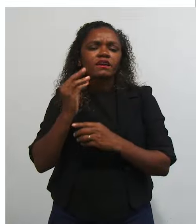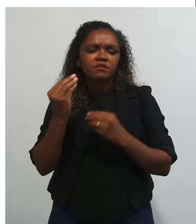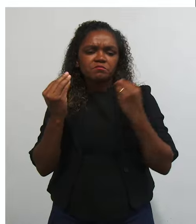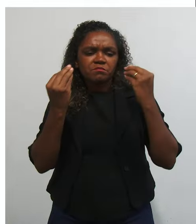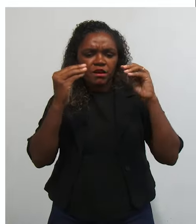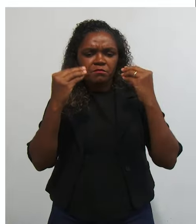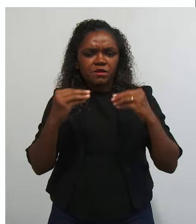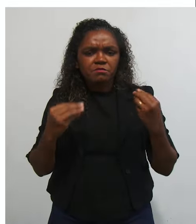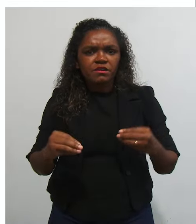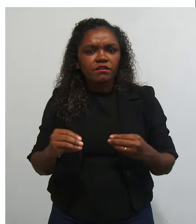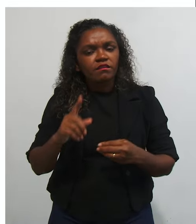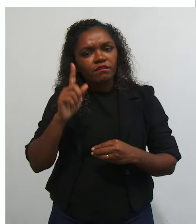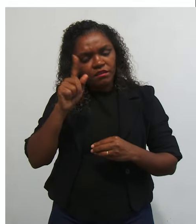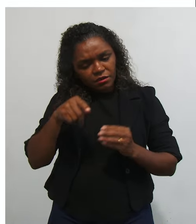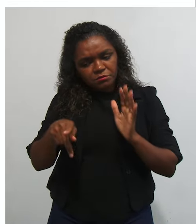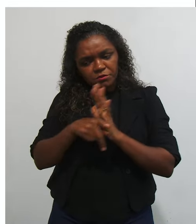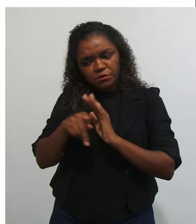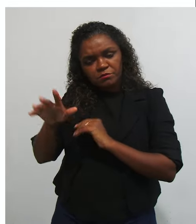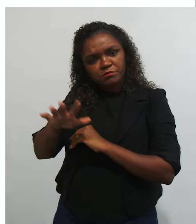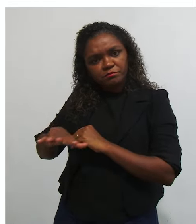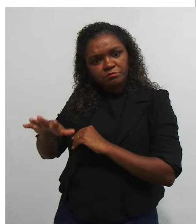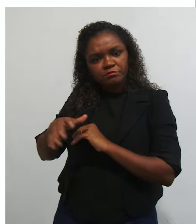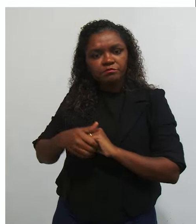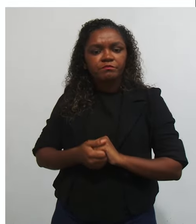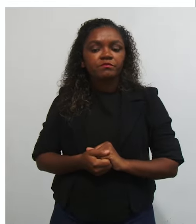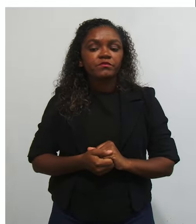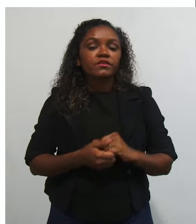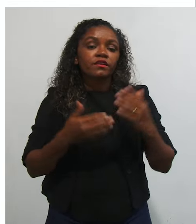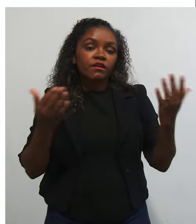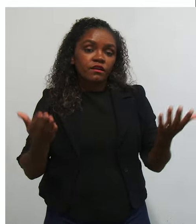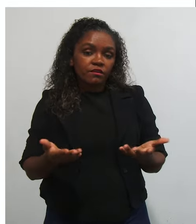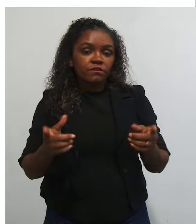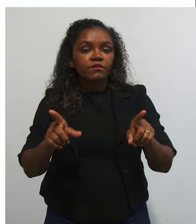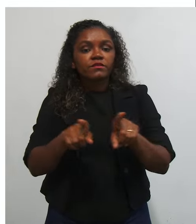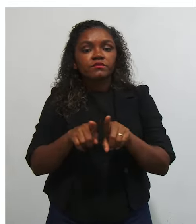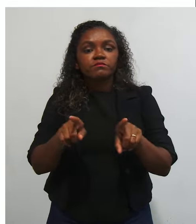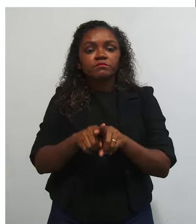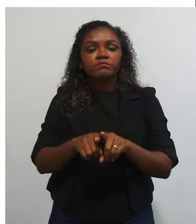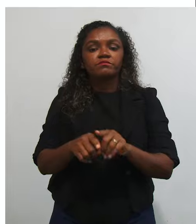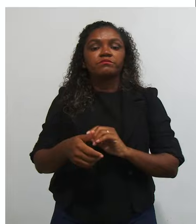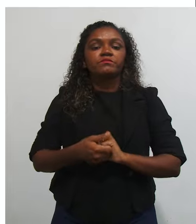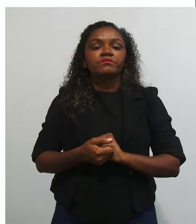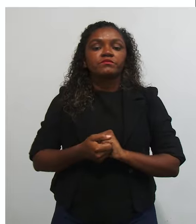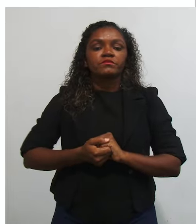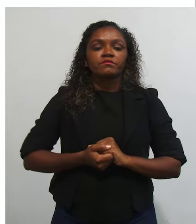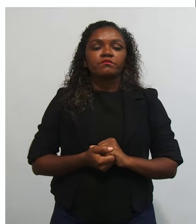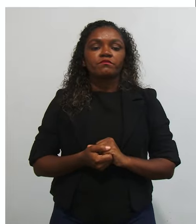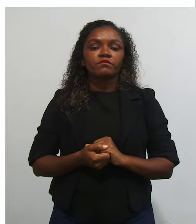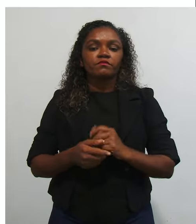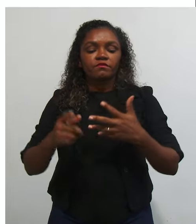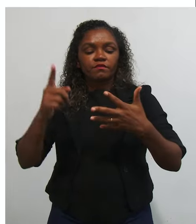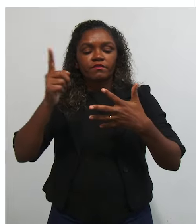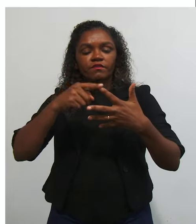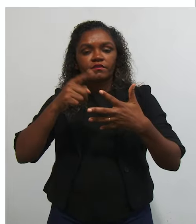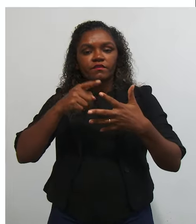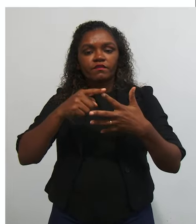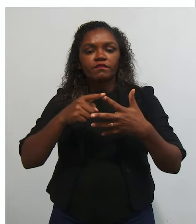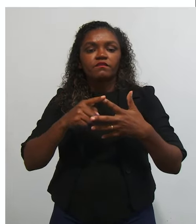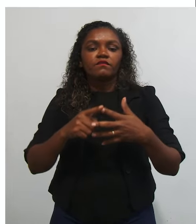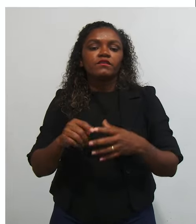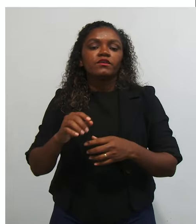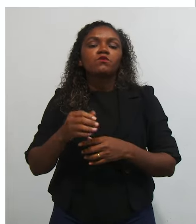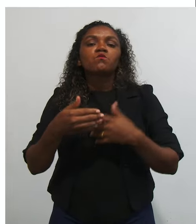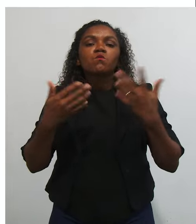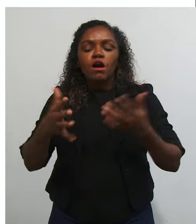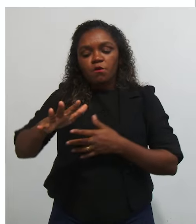isso aí é um ente, tá bom? Bom, agora a classificação funcional segrega as dotações orçamentárias em funções e subfunções,